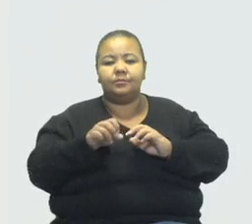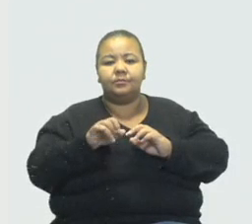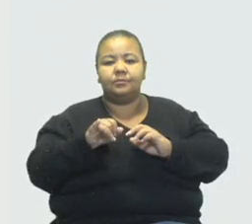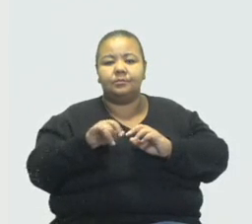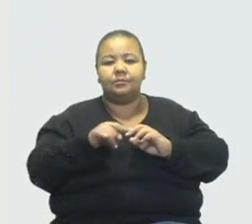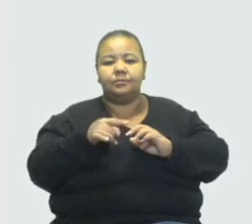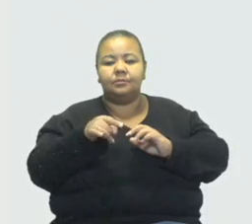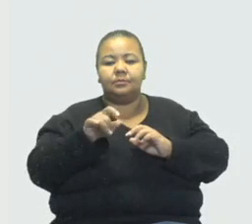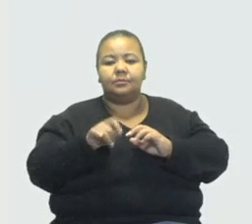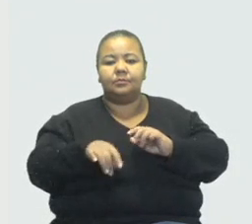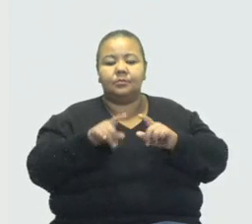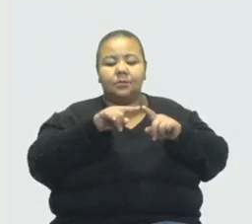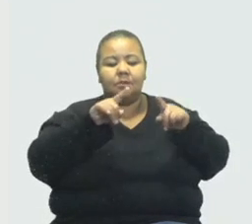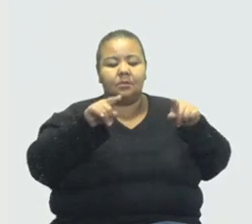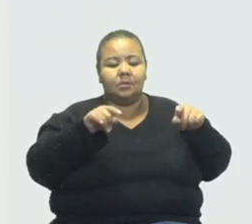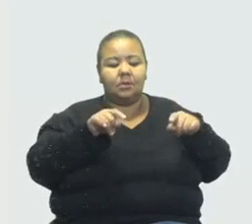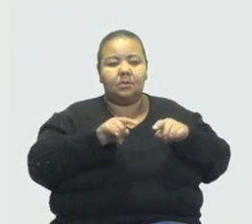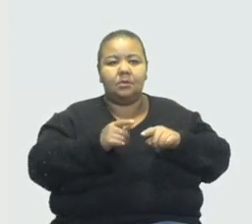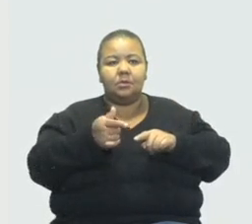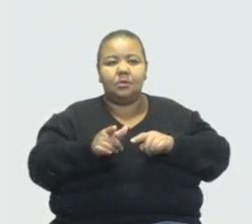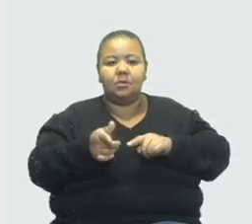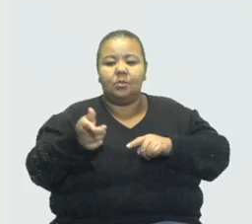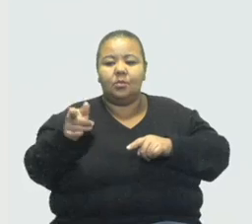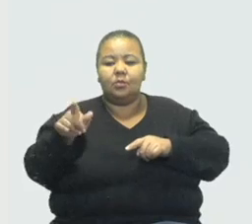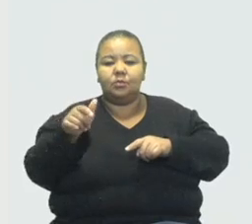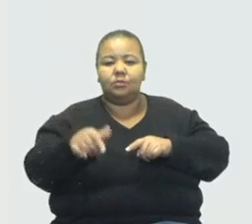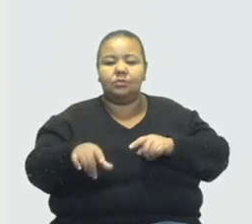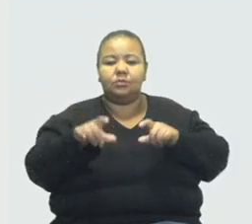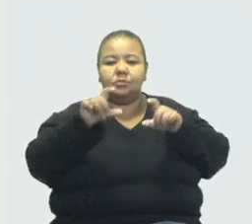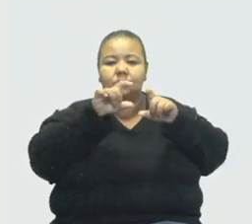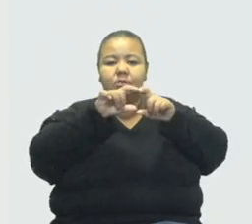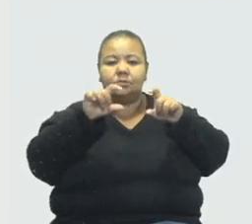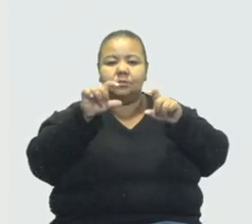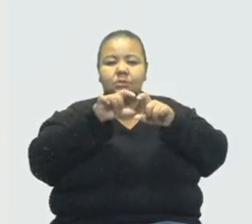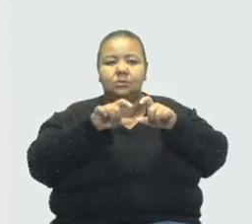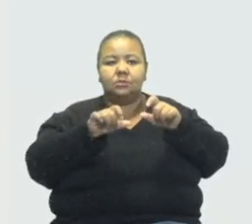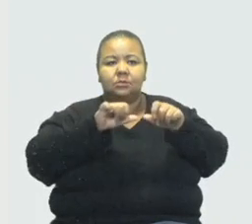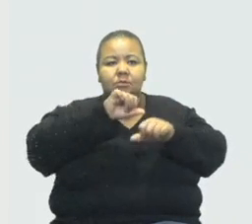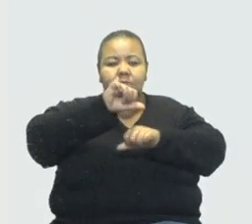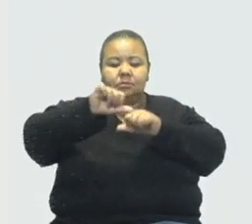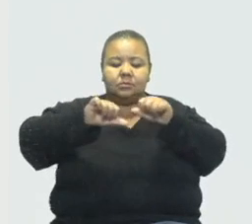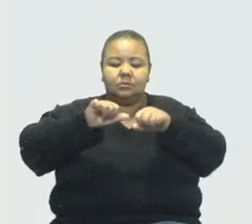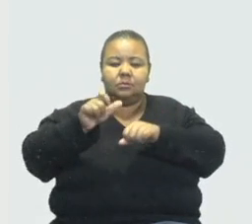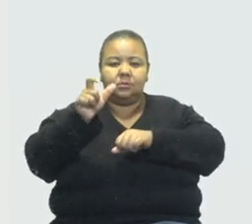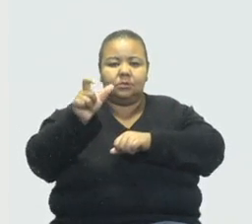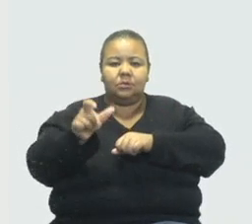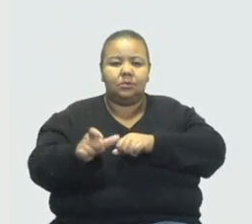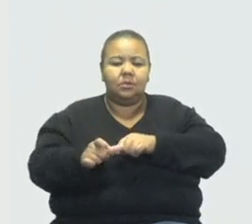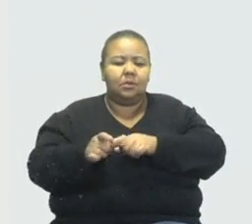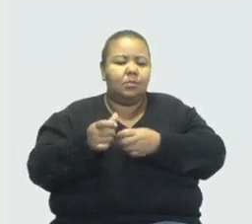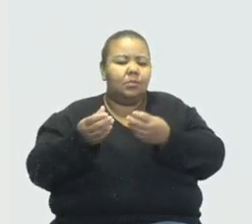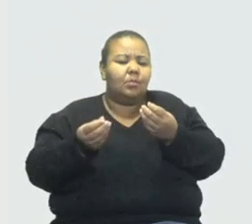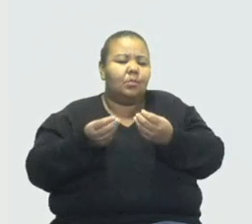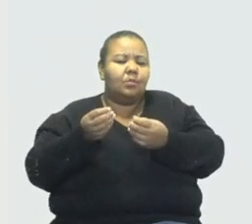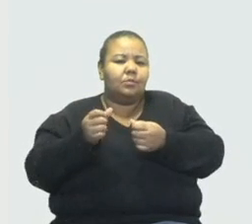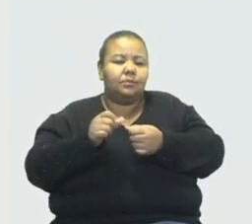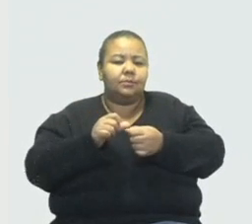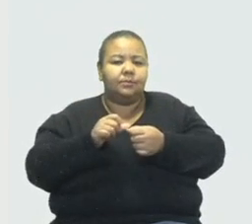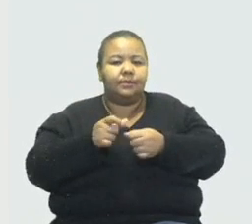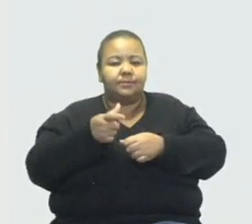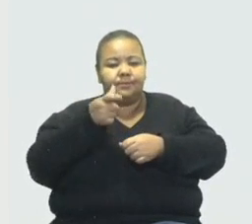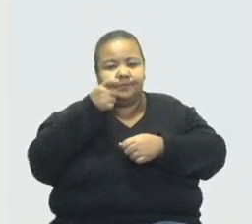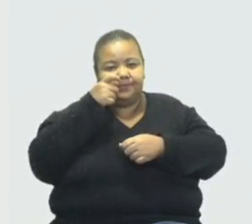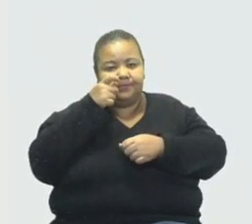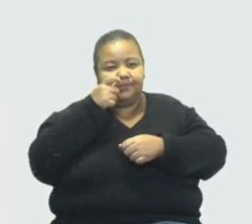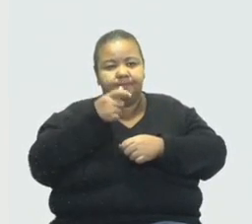nós vamos obter uma outra matriz, cujas linhas vão ser as colunas de A. Como a gente vai fazer isso? Observe o